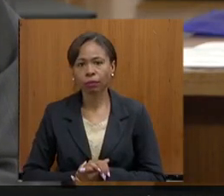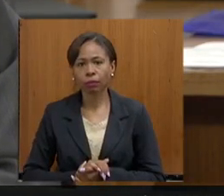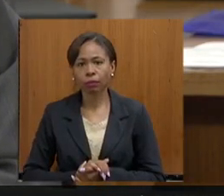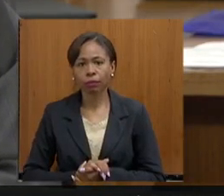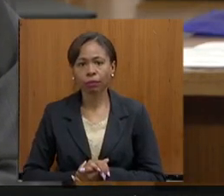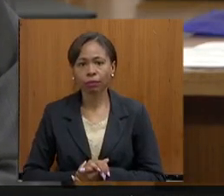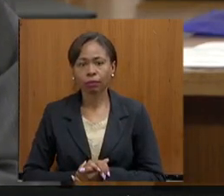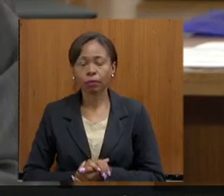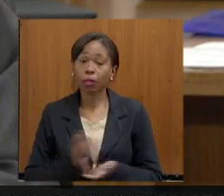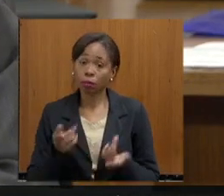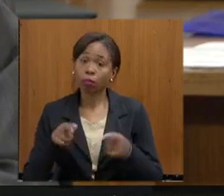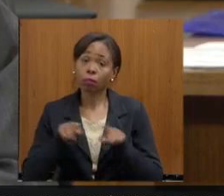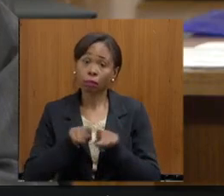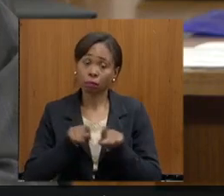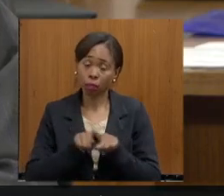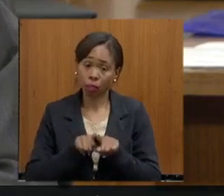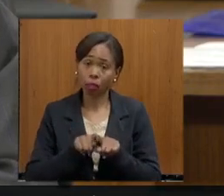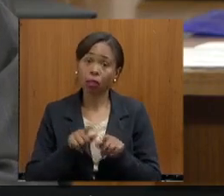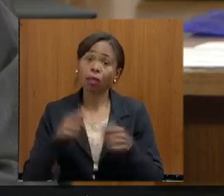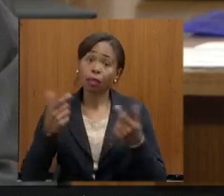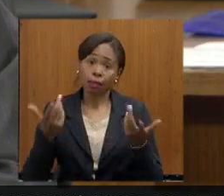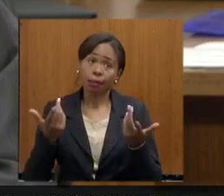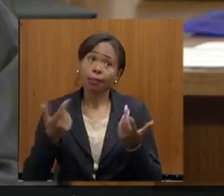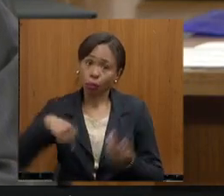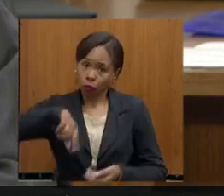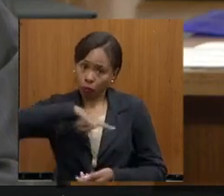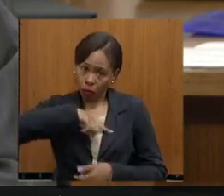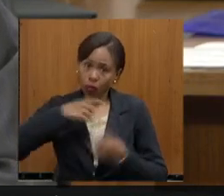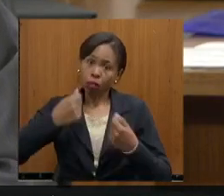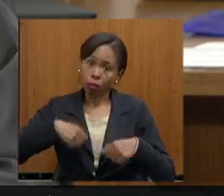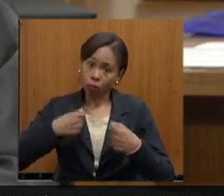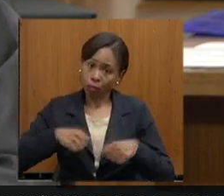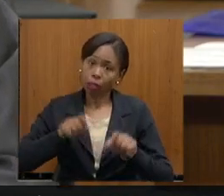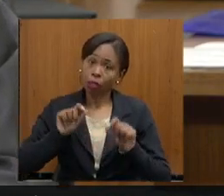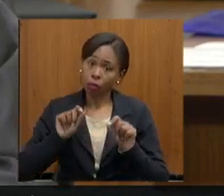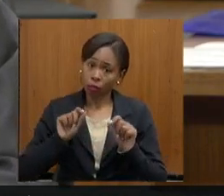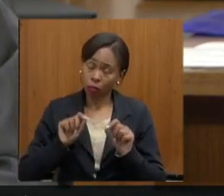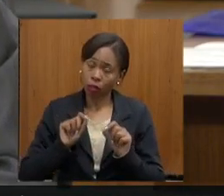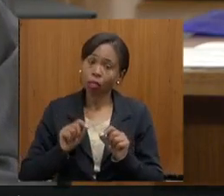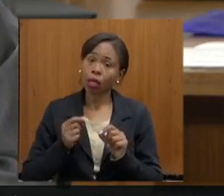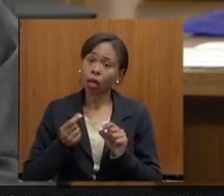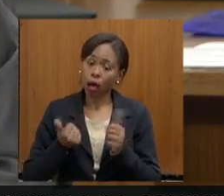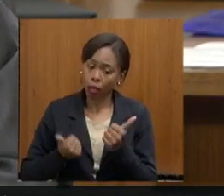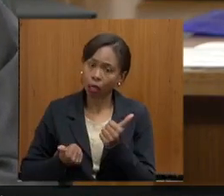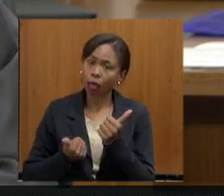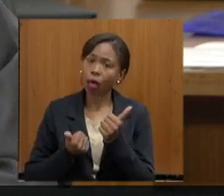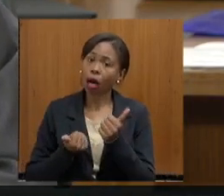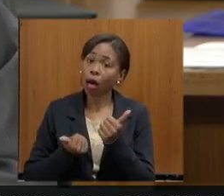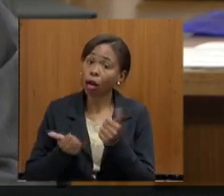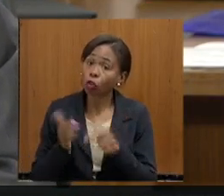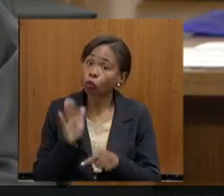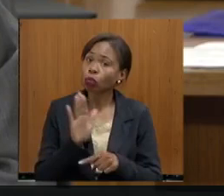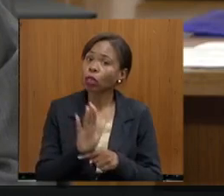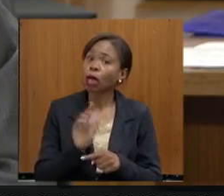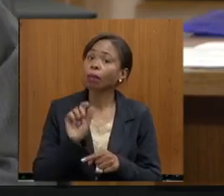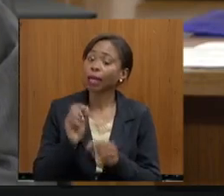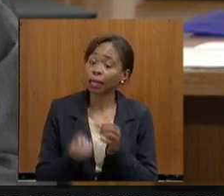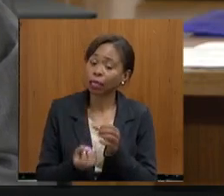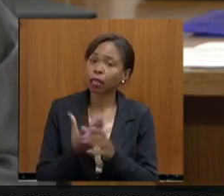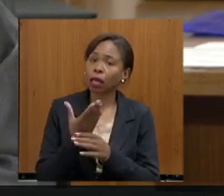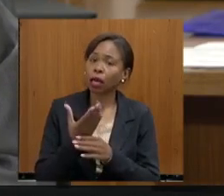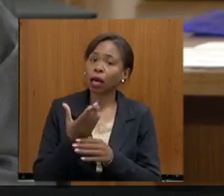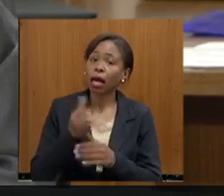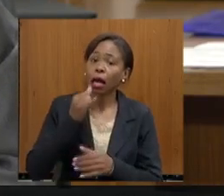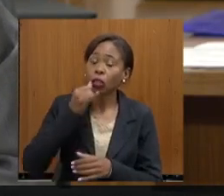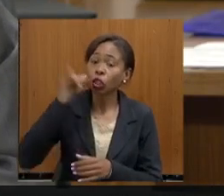é da mesma forma nós temos que ser sim um grande provedor de energia limpa para Minas então aquilo que tiver